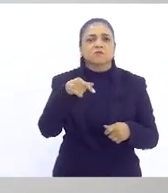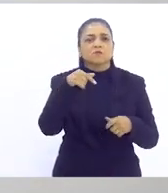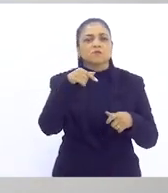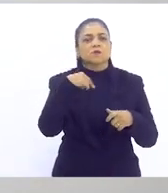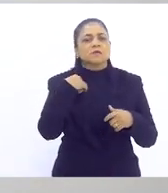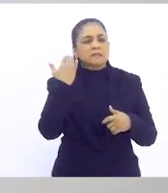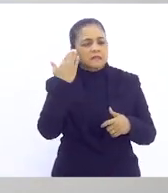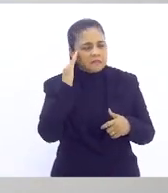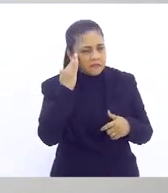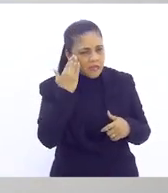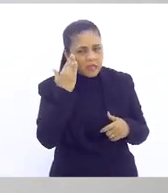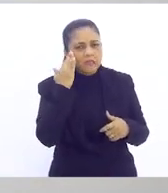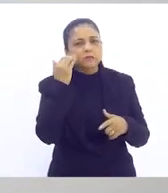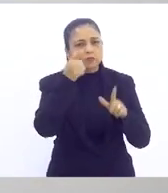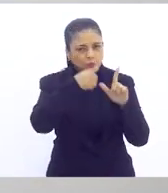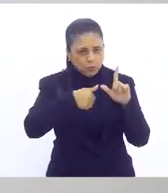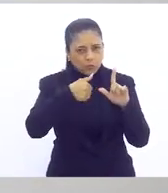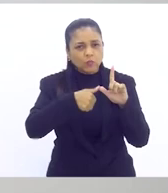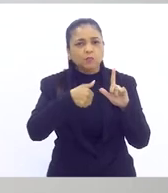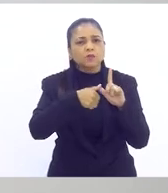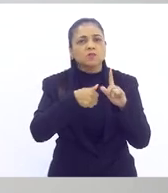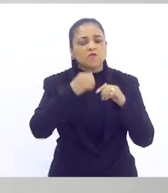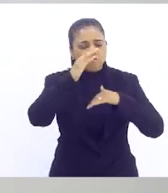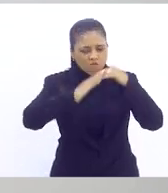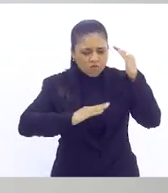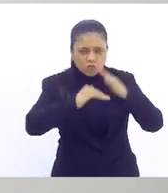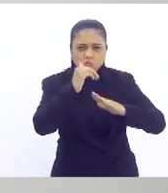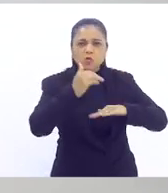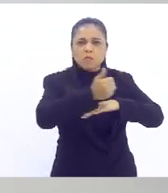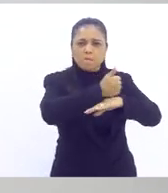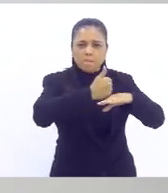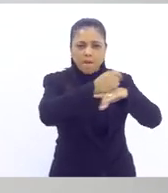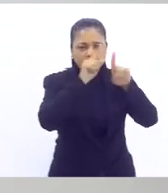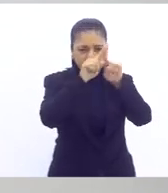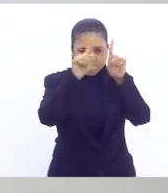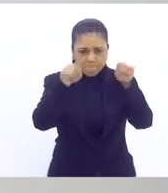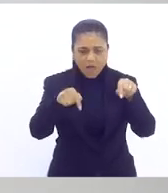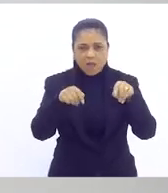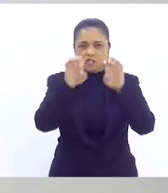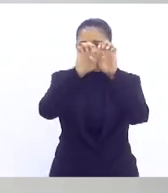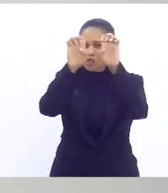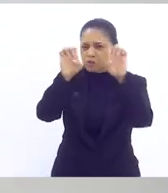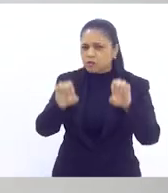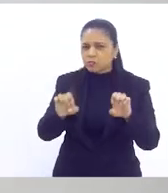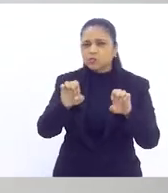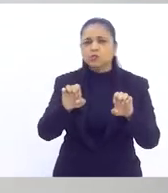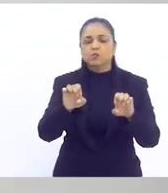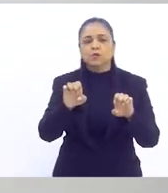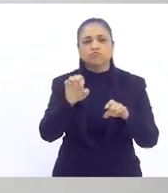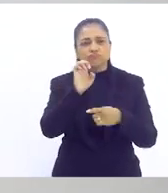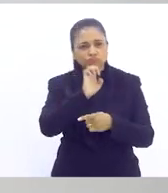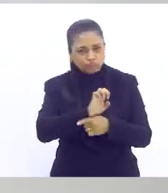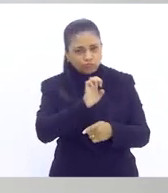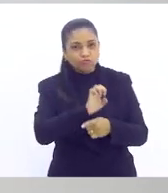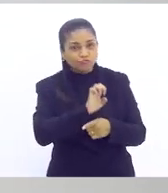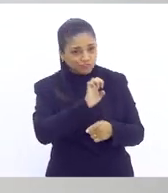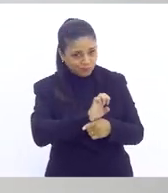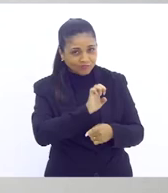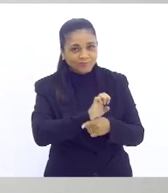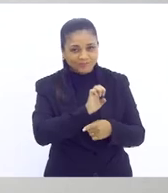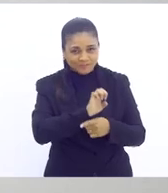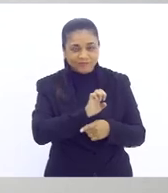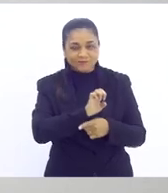que nós tenhamos sim funcionários que sejam funcionários da estrutura estatal e de estado